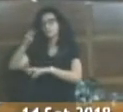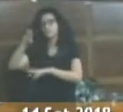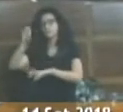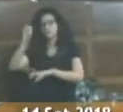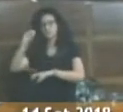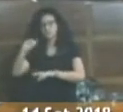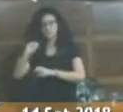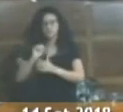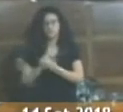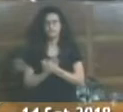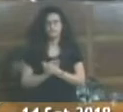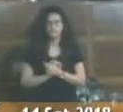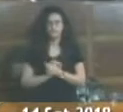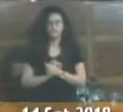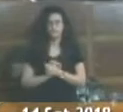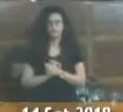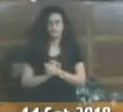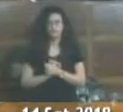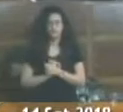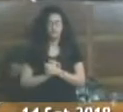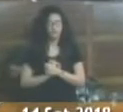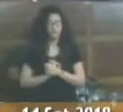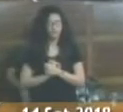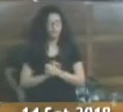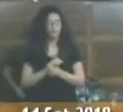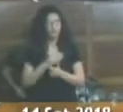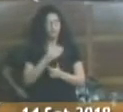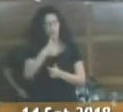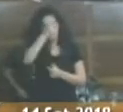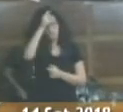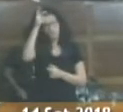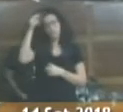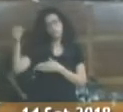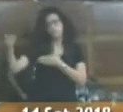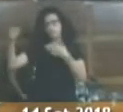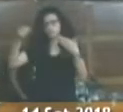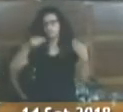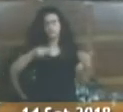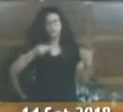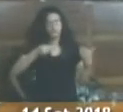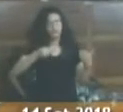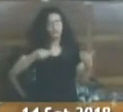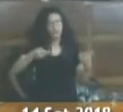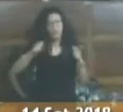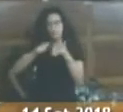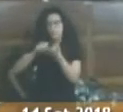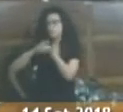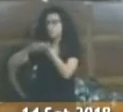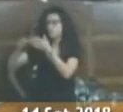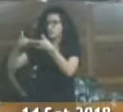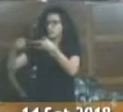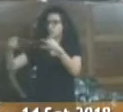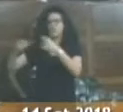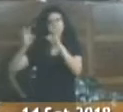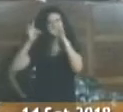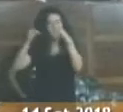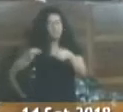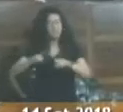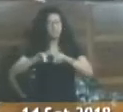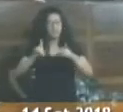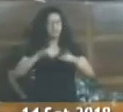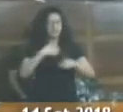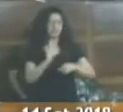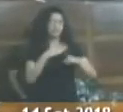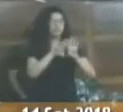comunidades, né? O poder público foi convidado, recebeu o convite, foi tudo de forma oficial, mas nós,